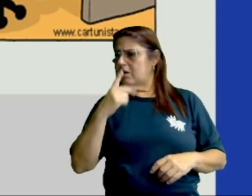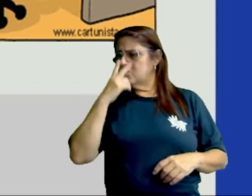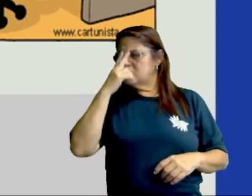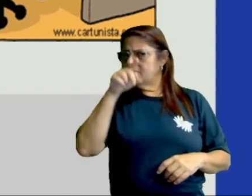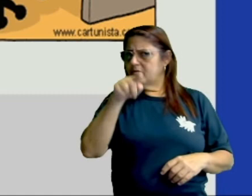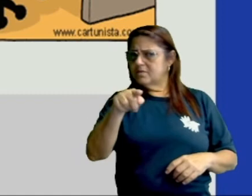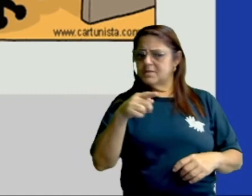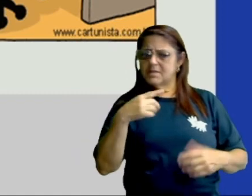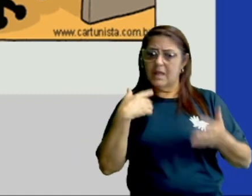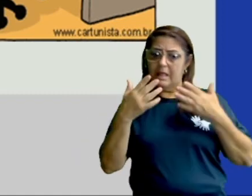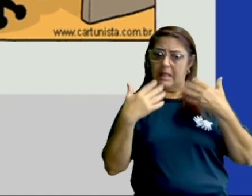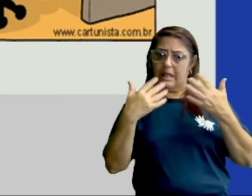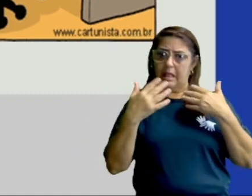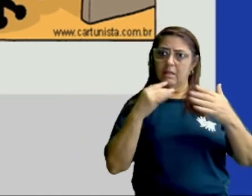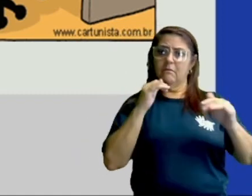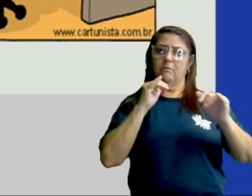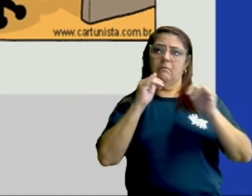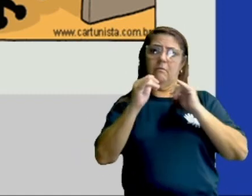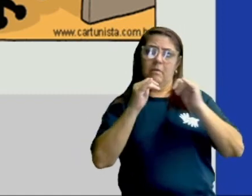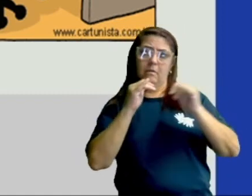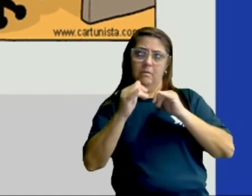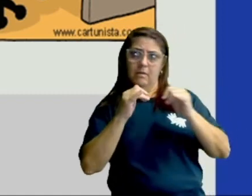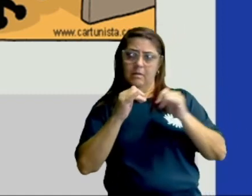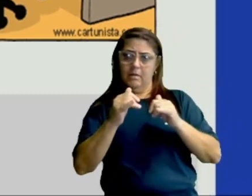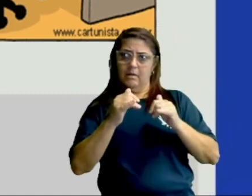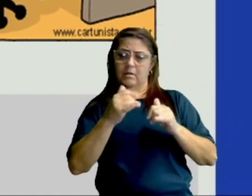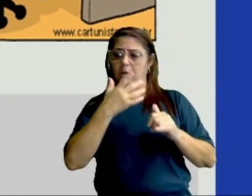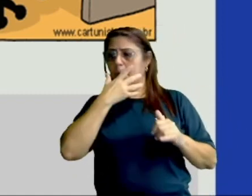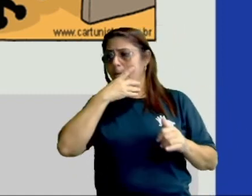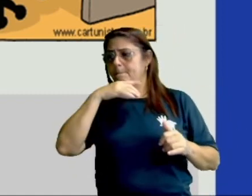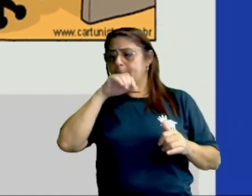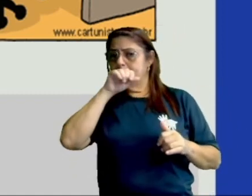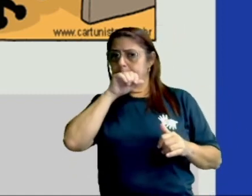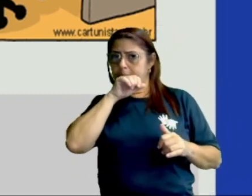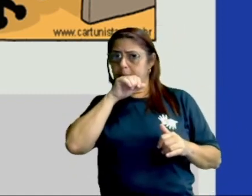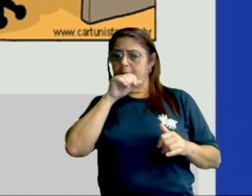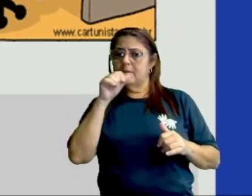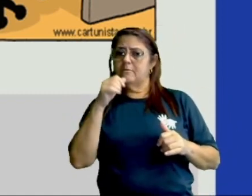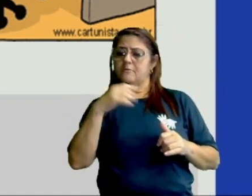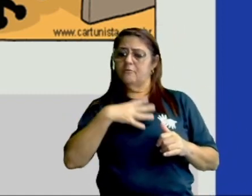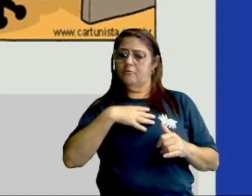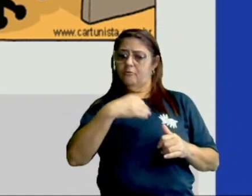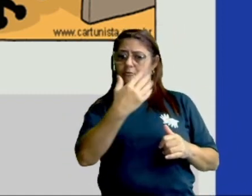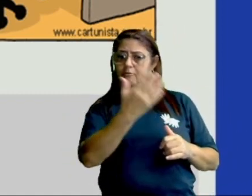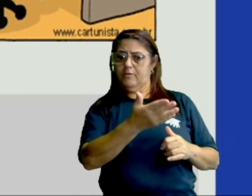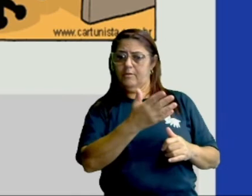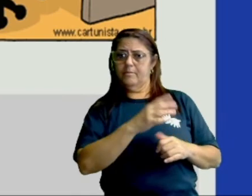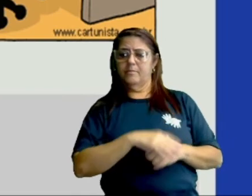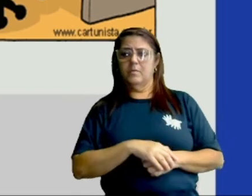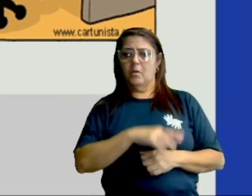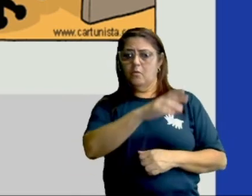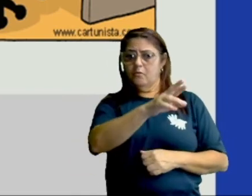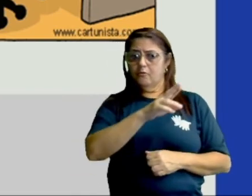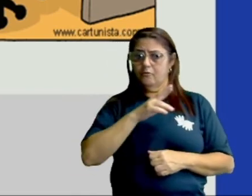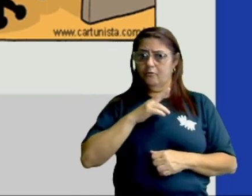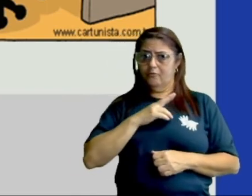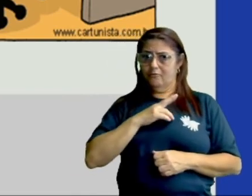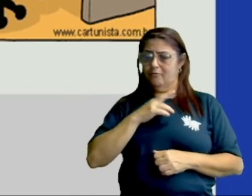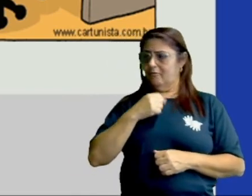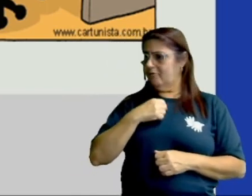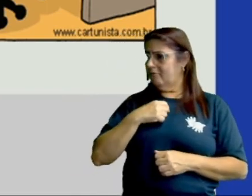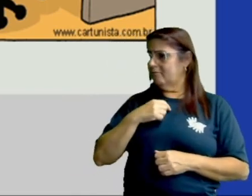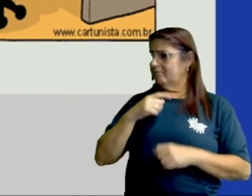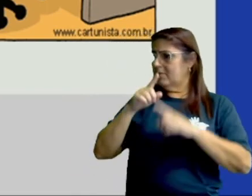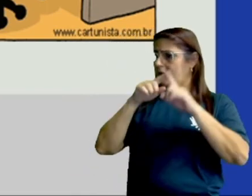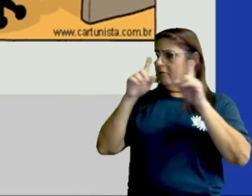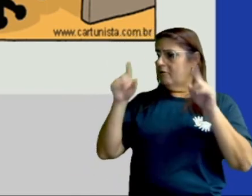demais batendo papo na internet. Isso aí é que os pais falam pro filho. E ele responde, dá uma olhada